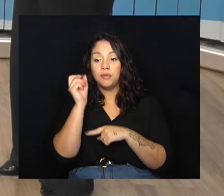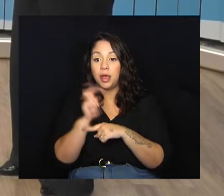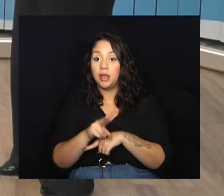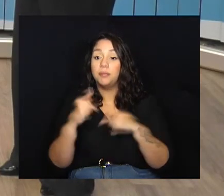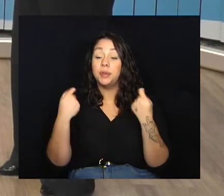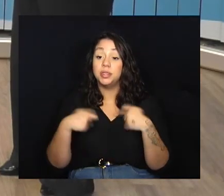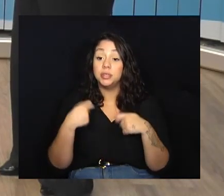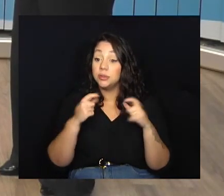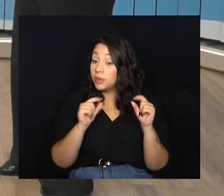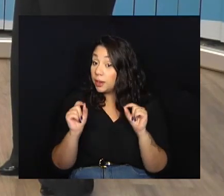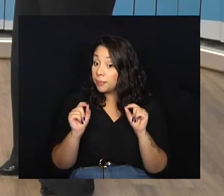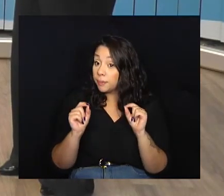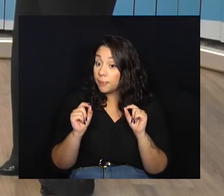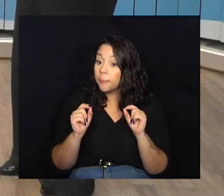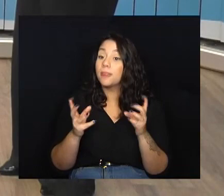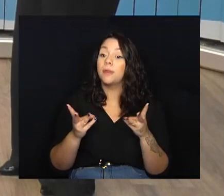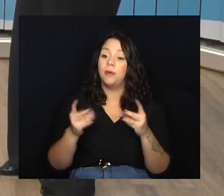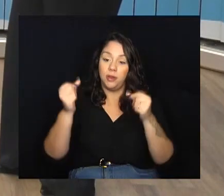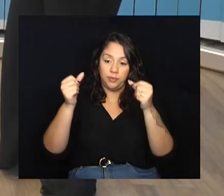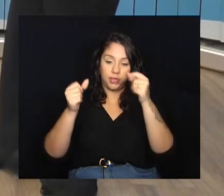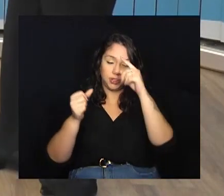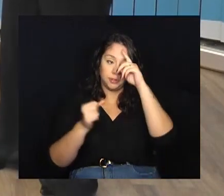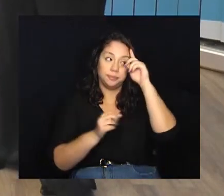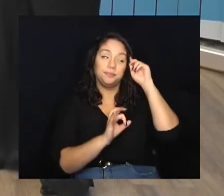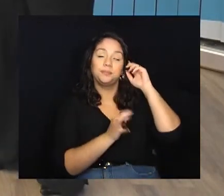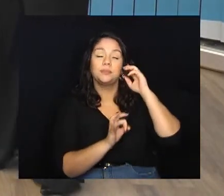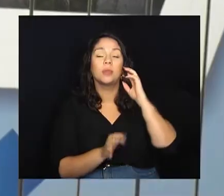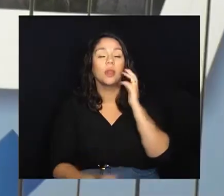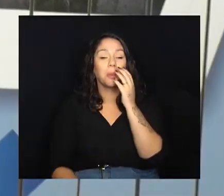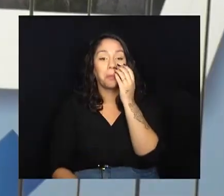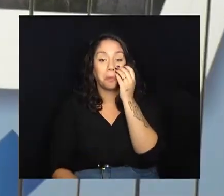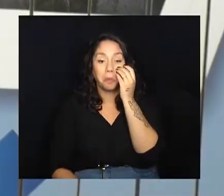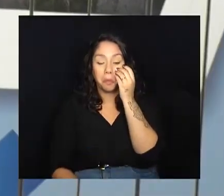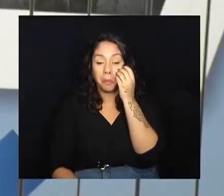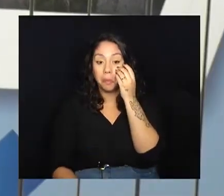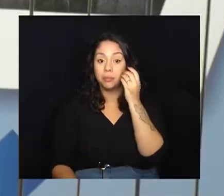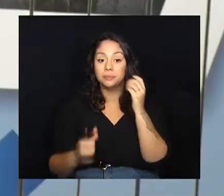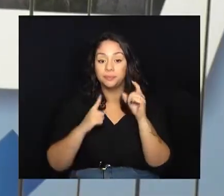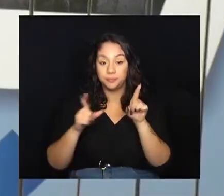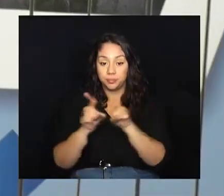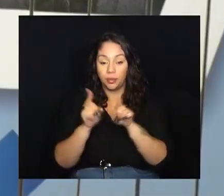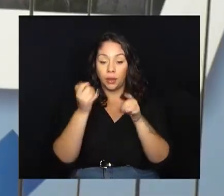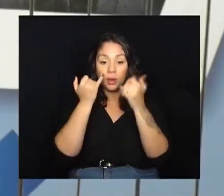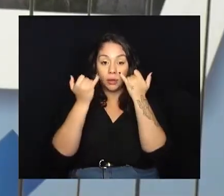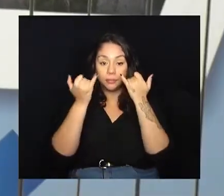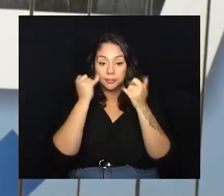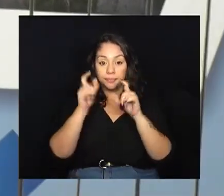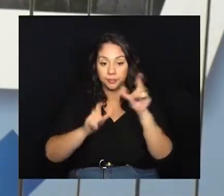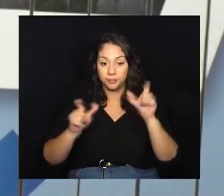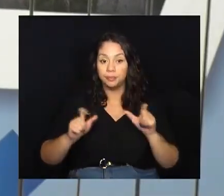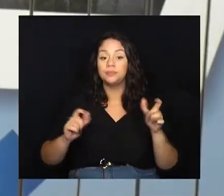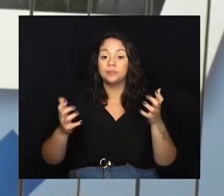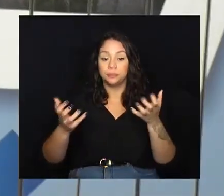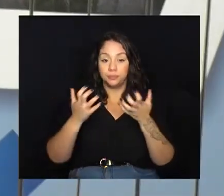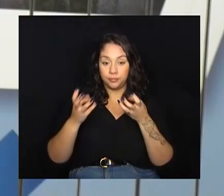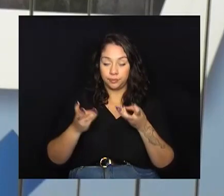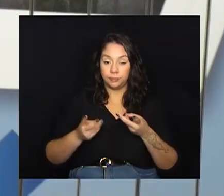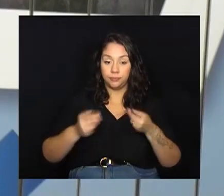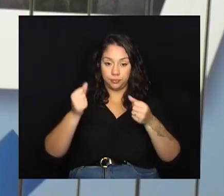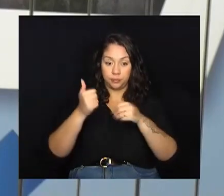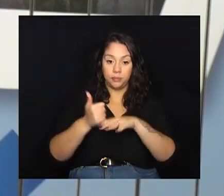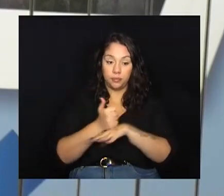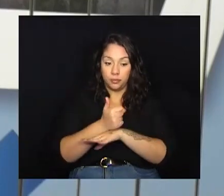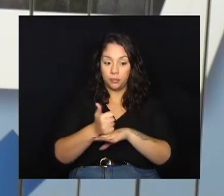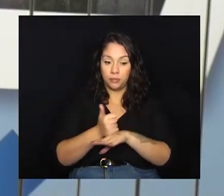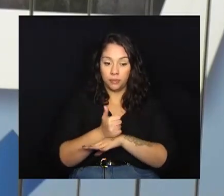fazer o quê ter qualificação não é olha e a gente tem também então informação para quem está em busca de qualificação profissional